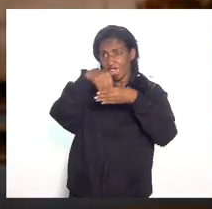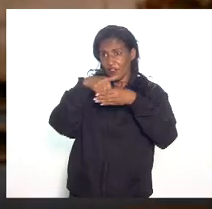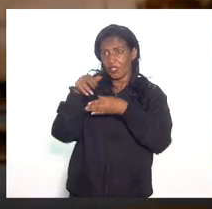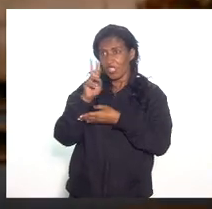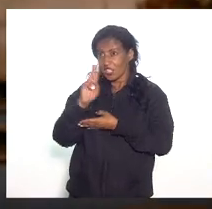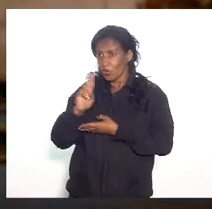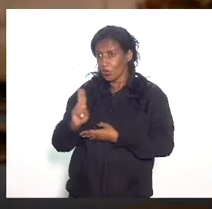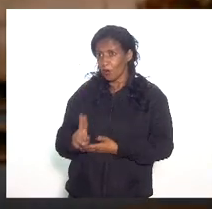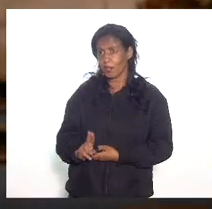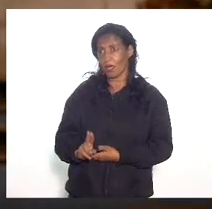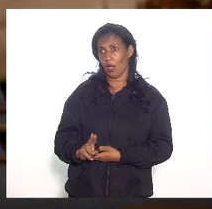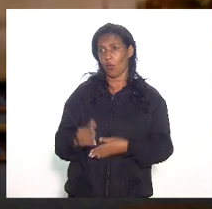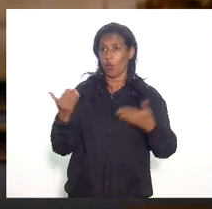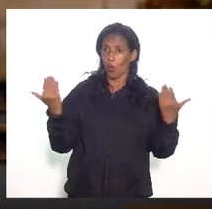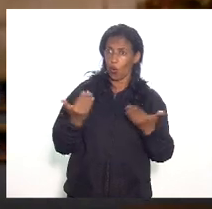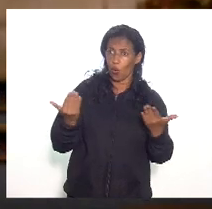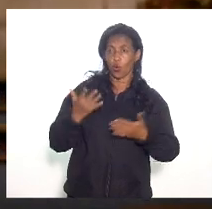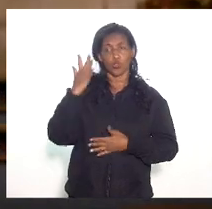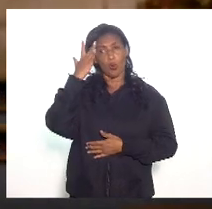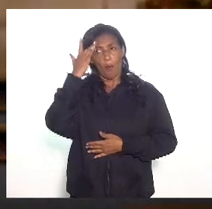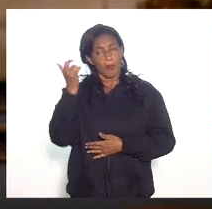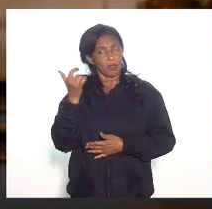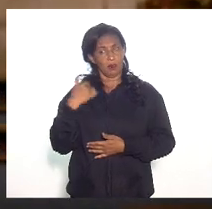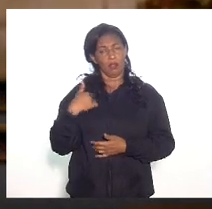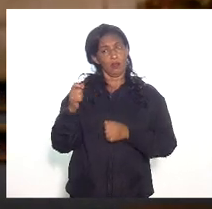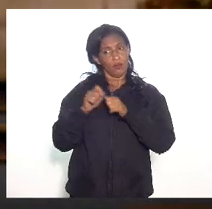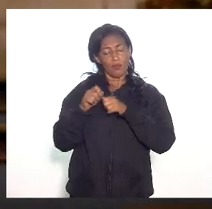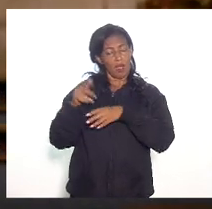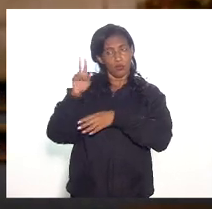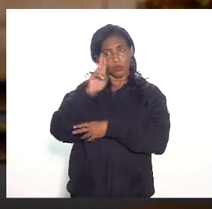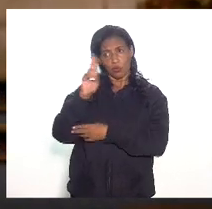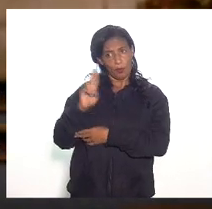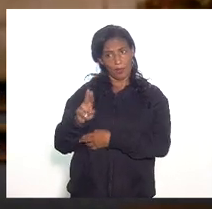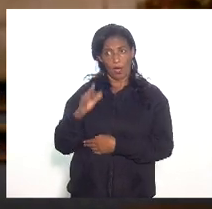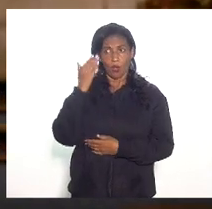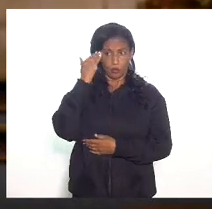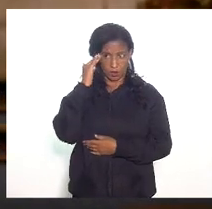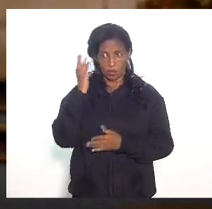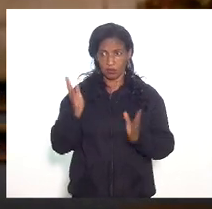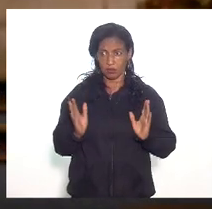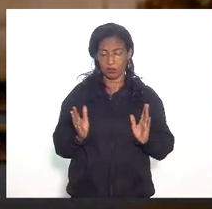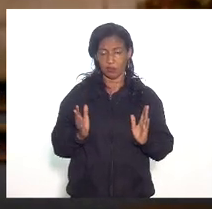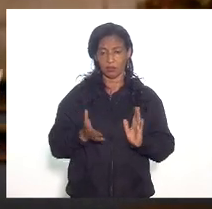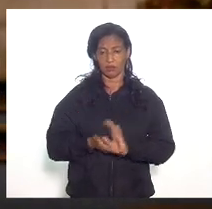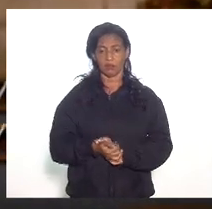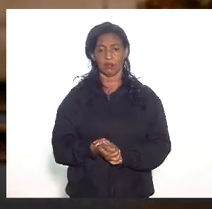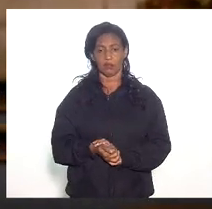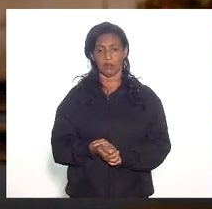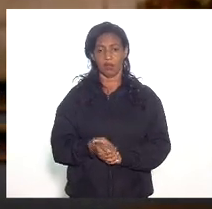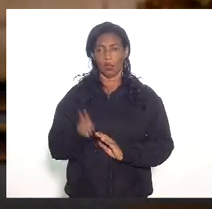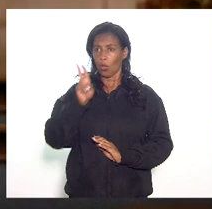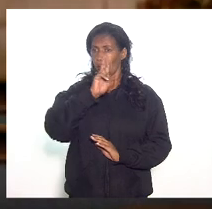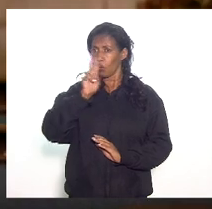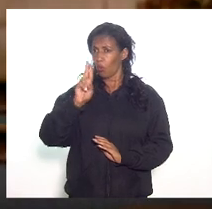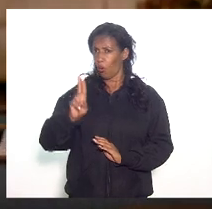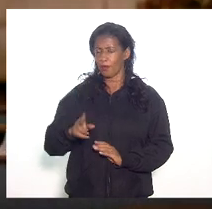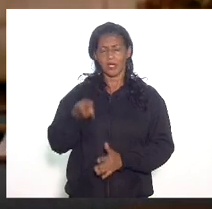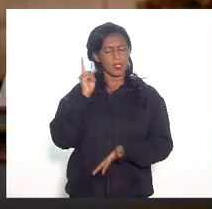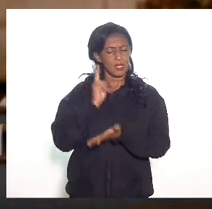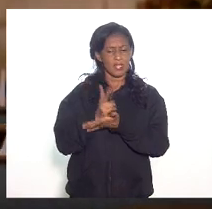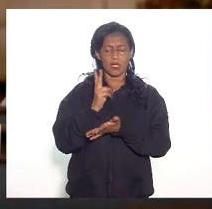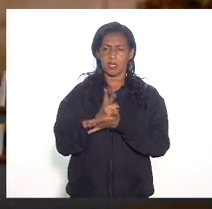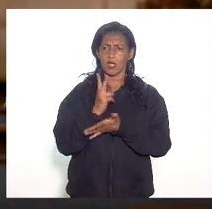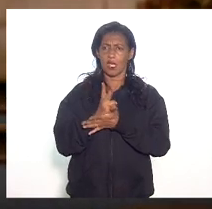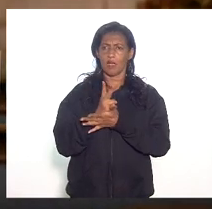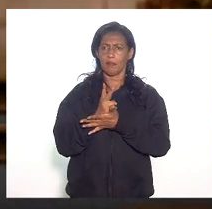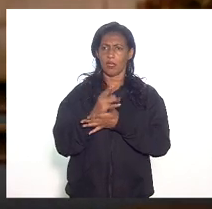votação hoje ou amanhã faço nominal sem problema entendido não nominal sempre será destaque tem